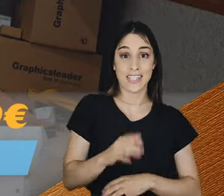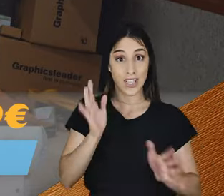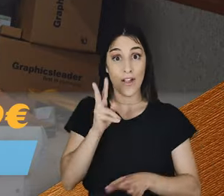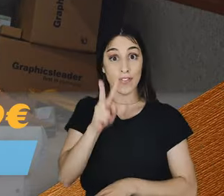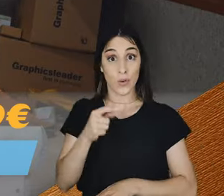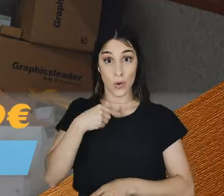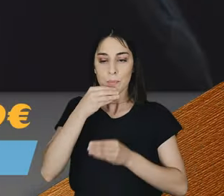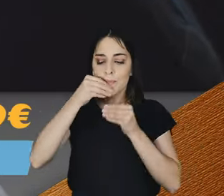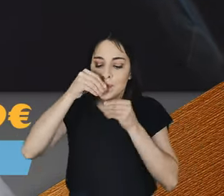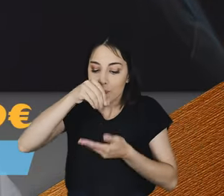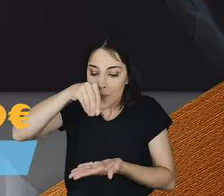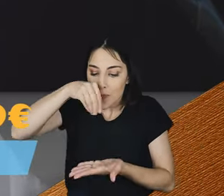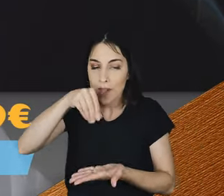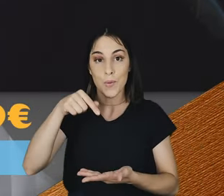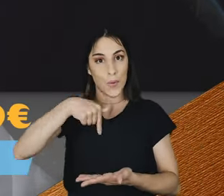hoje?